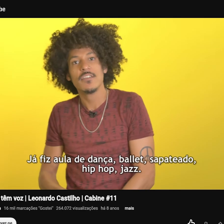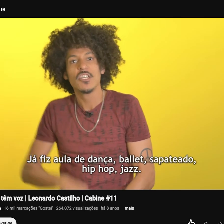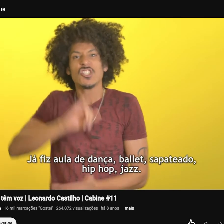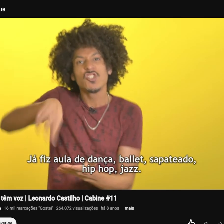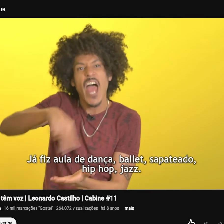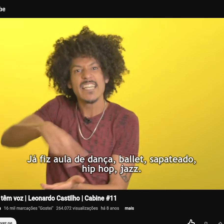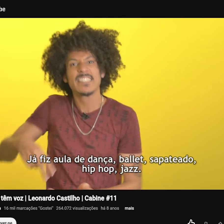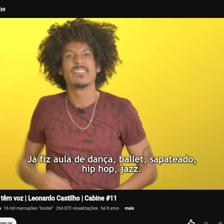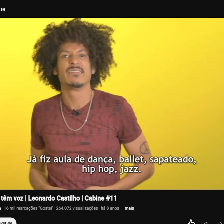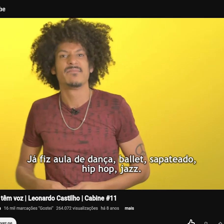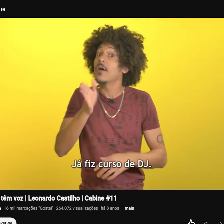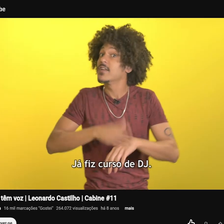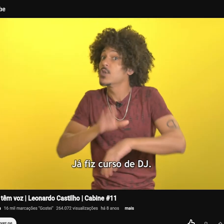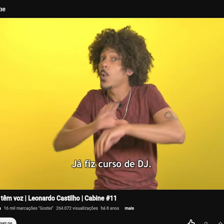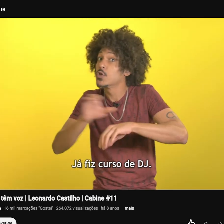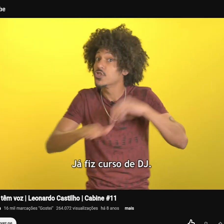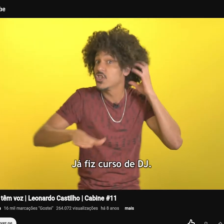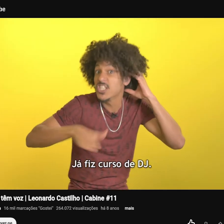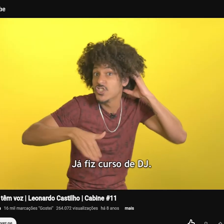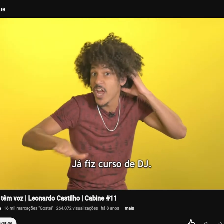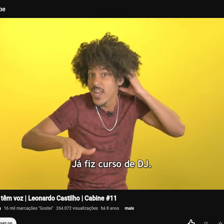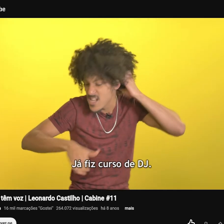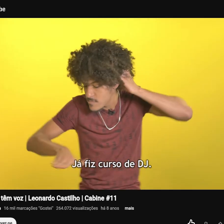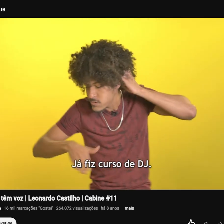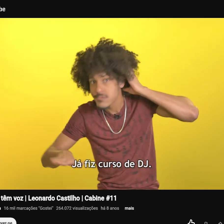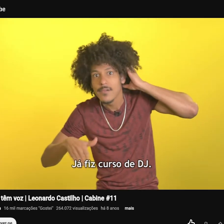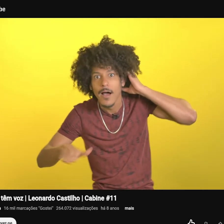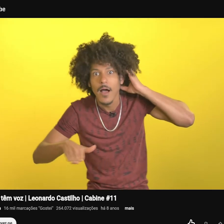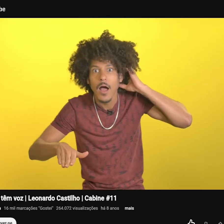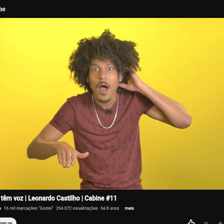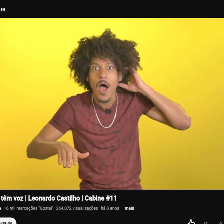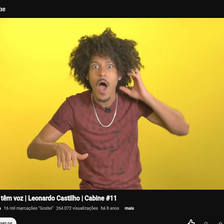hop, jazz. Já fiz o curso de DJ.